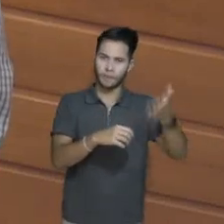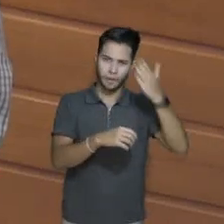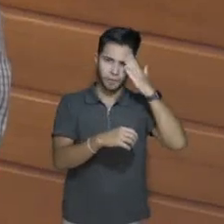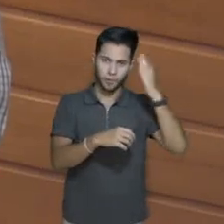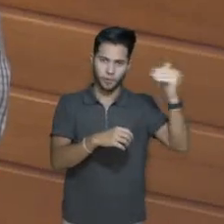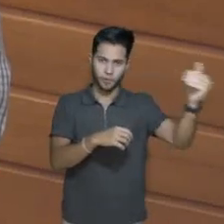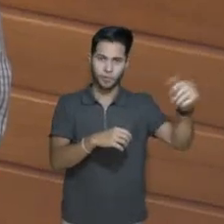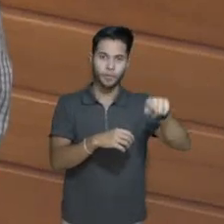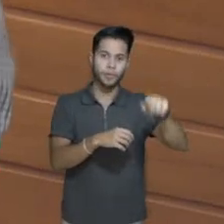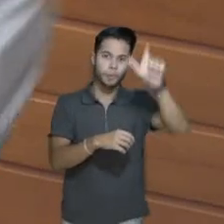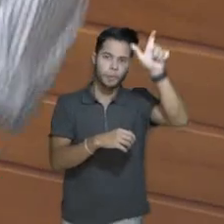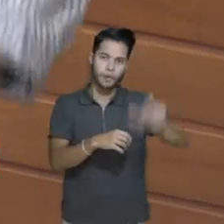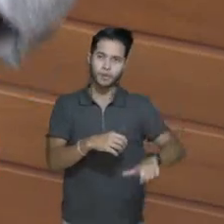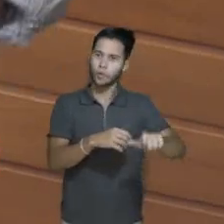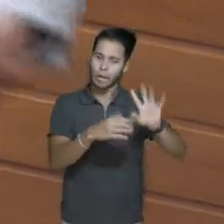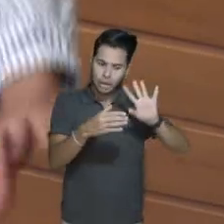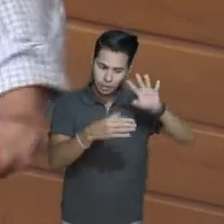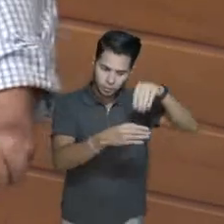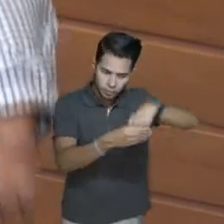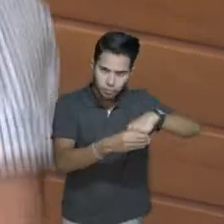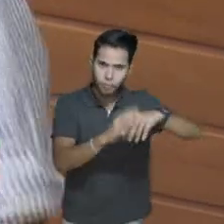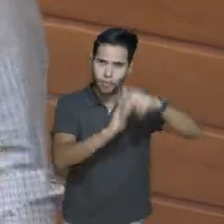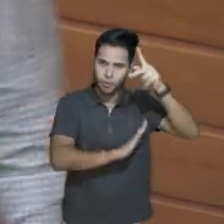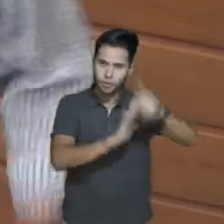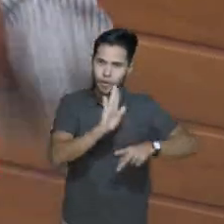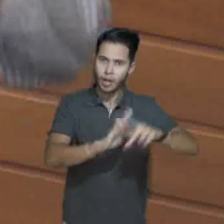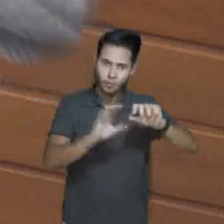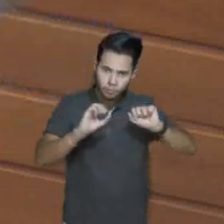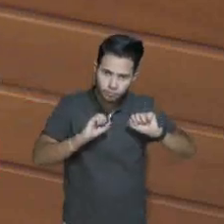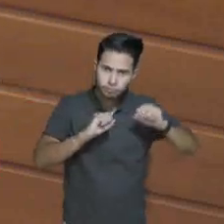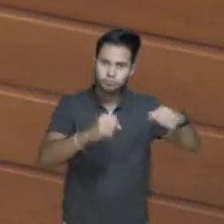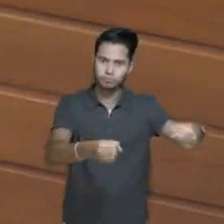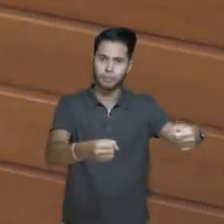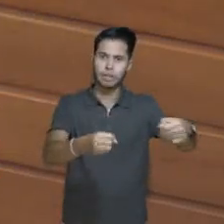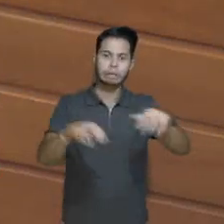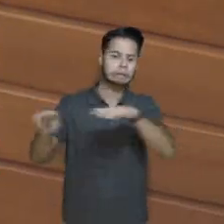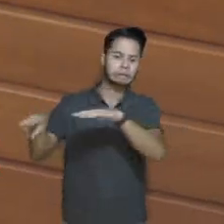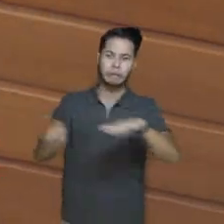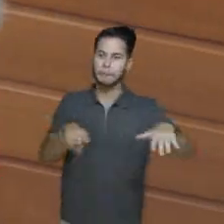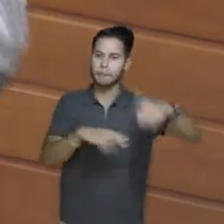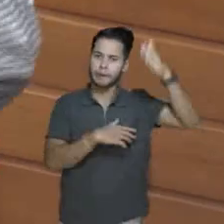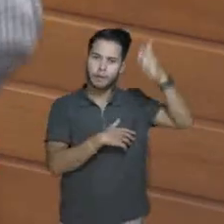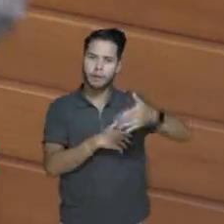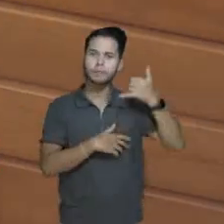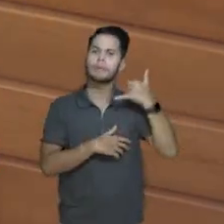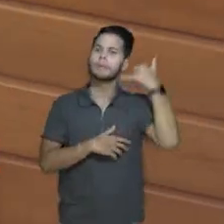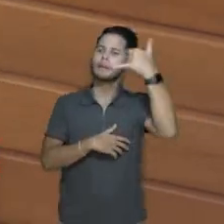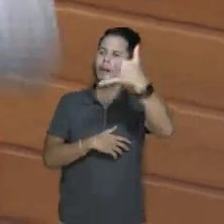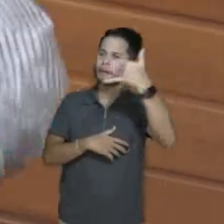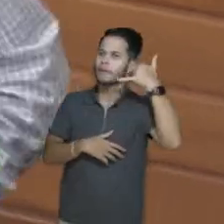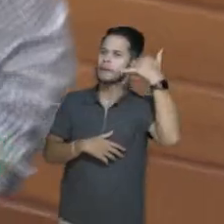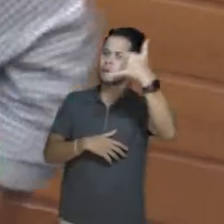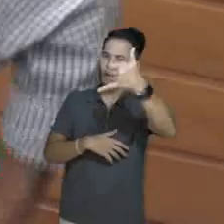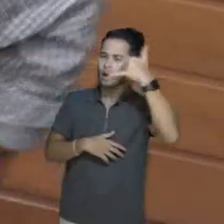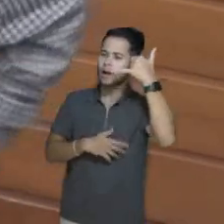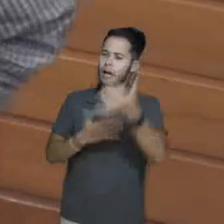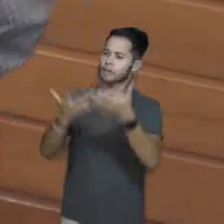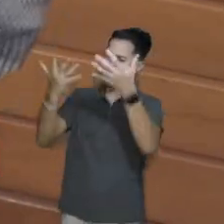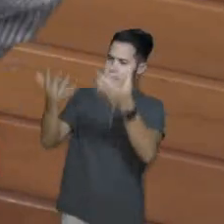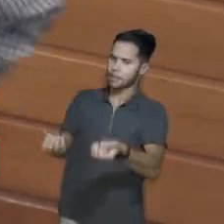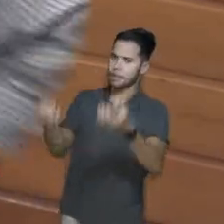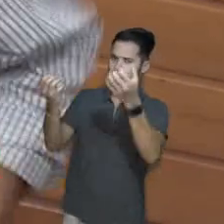e coração nesse projeto falava quase semanalmente com ele ele me ligava Guizo vamos fazer até uma vez eu levei ele aqui no conversas